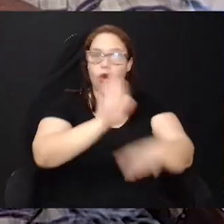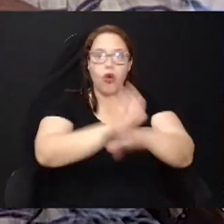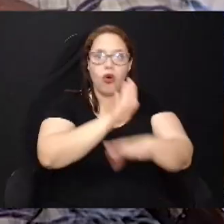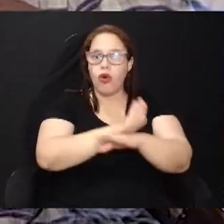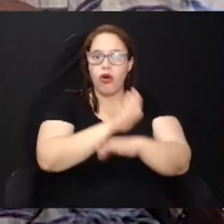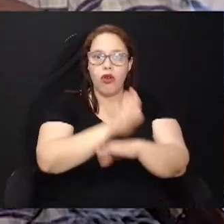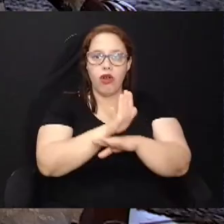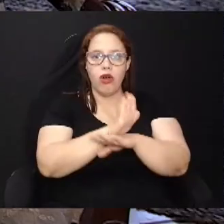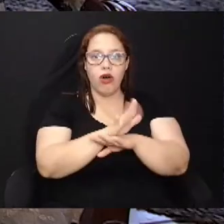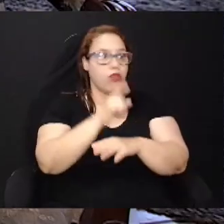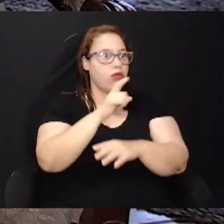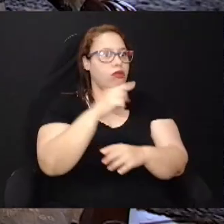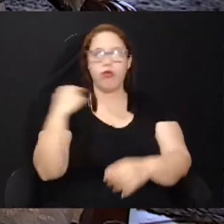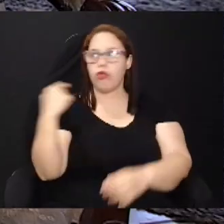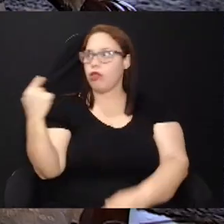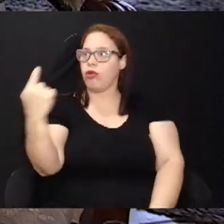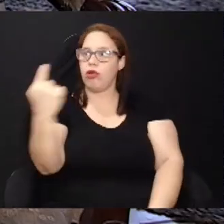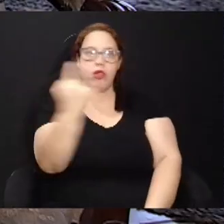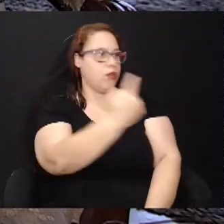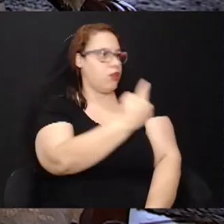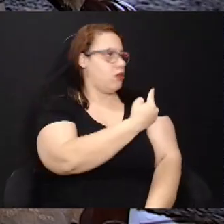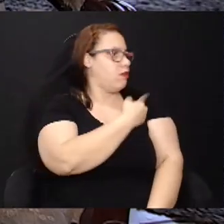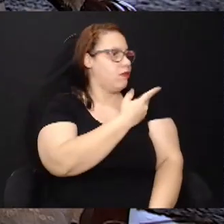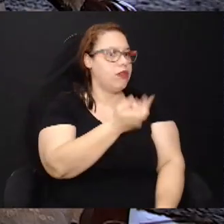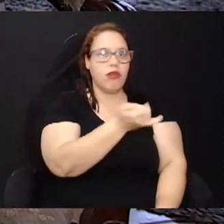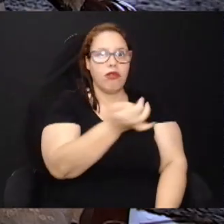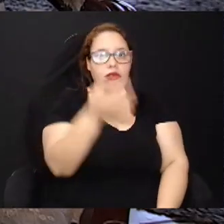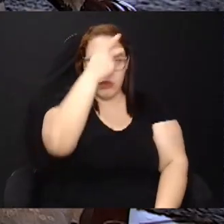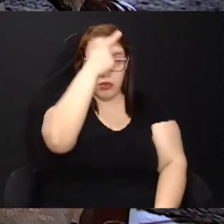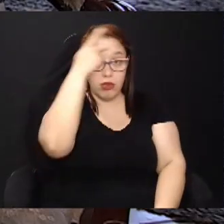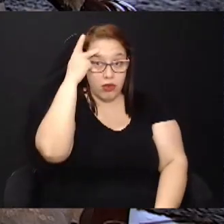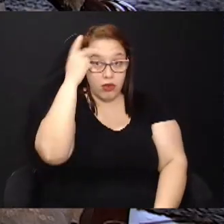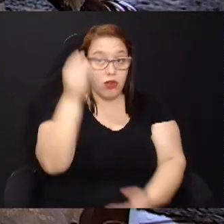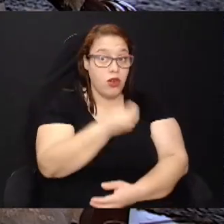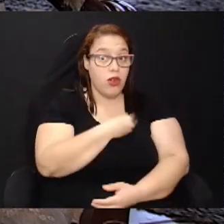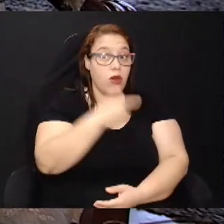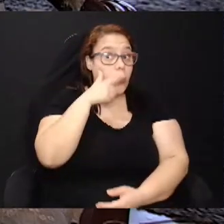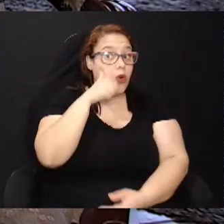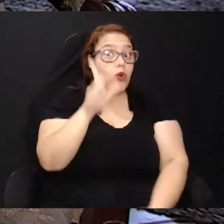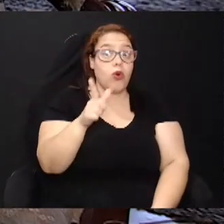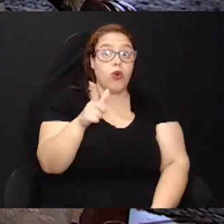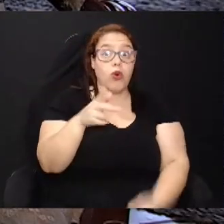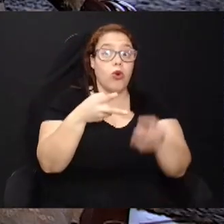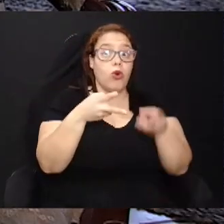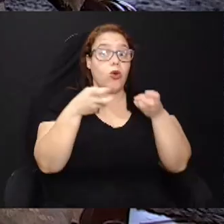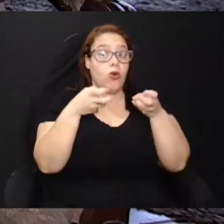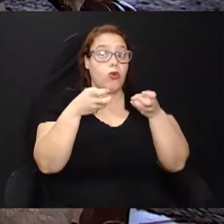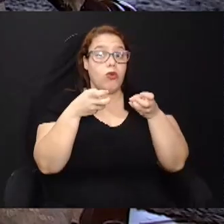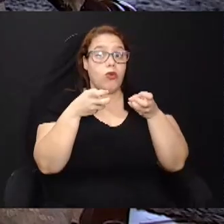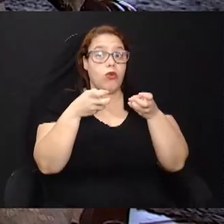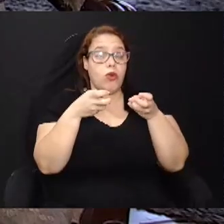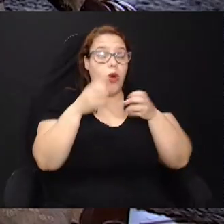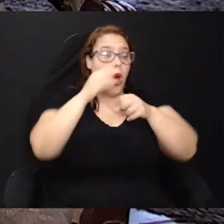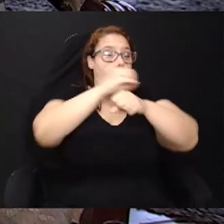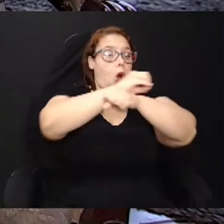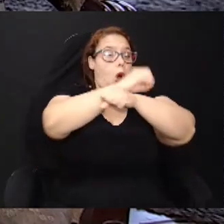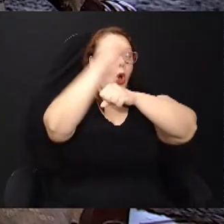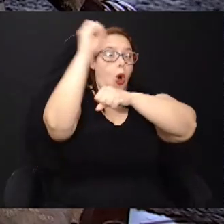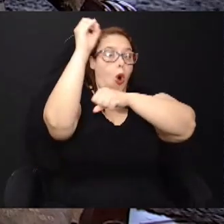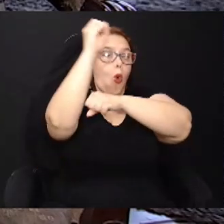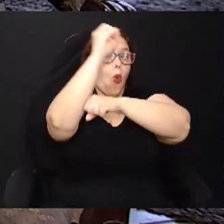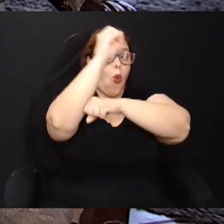redor. Quantas vezes as pessoas passam e não conseguem observar um pôr do sol, um pássaro